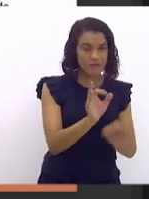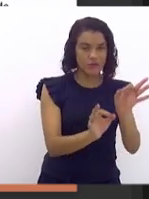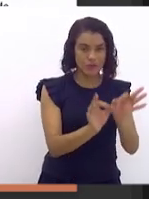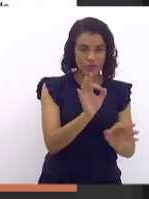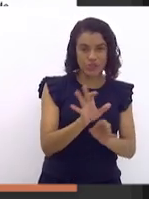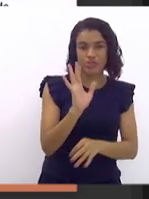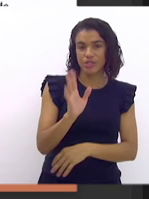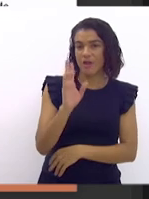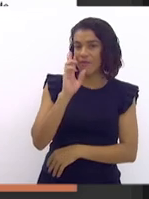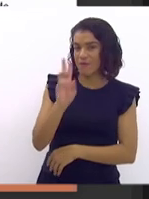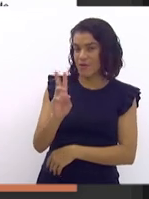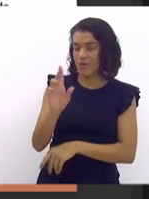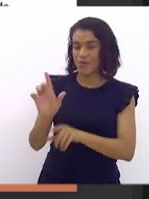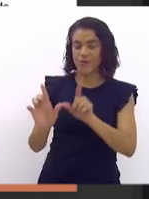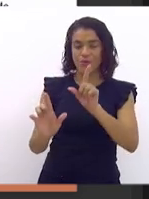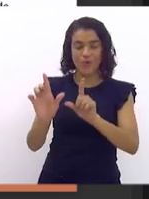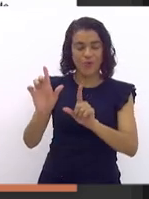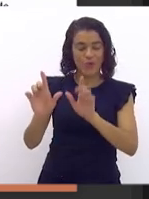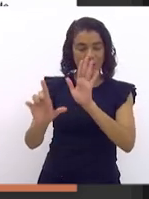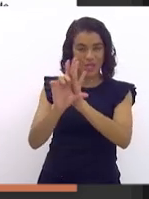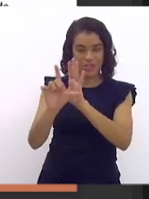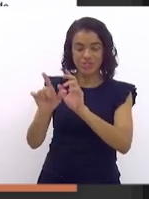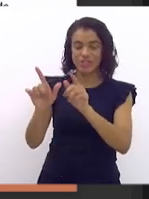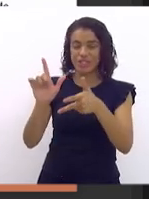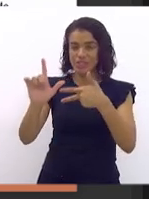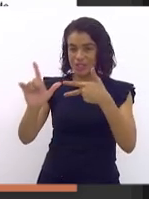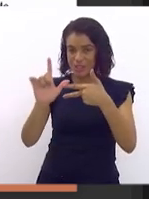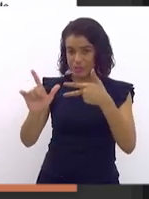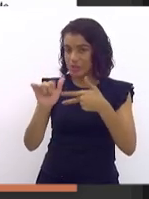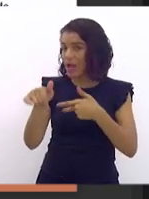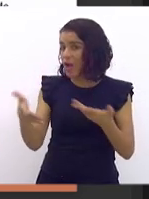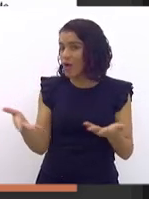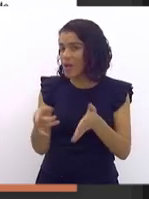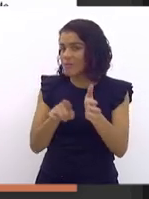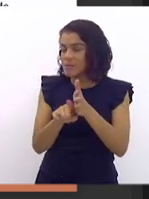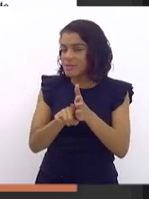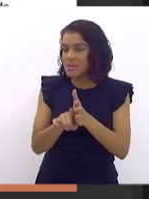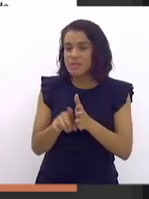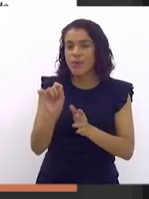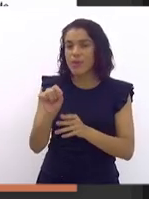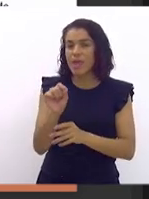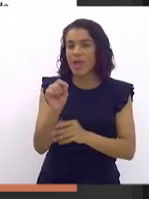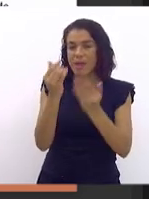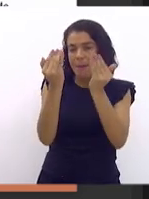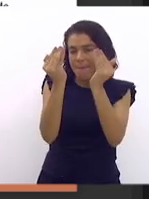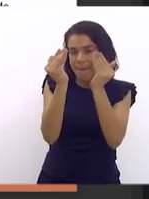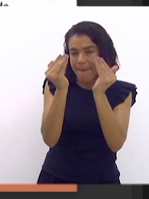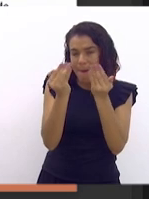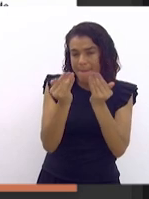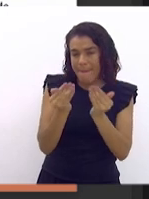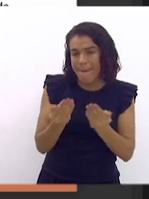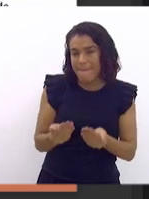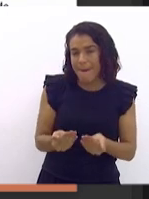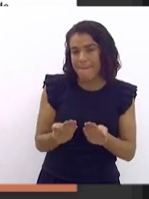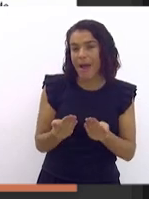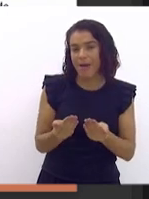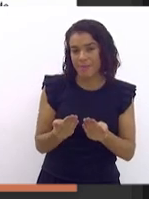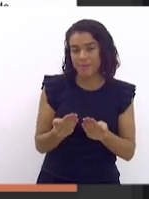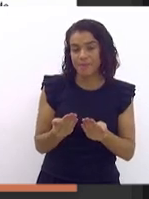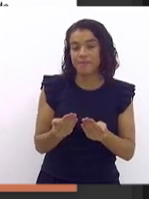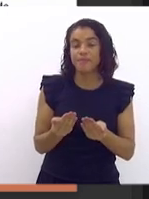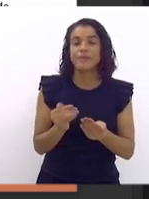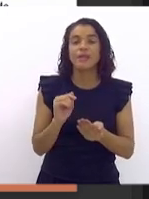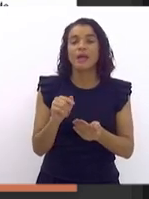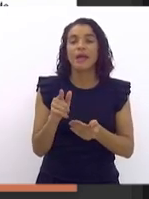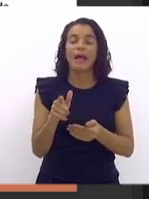já viram o que está no legislativo. O que a pesquisa vai fazer é analisar as interseccionalidades entre